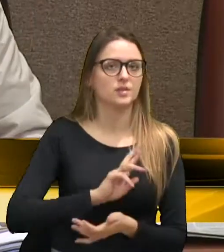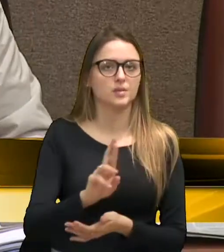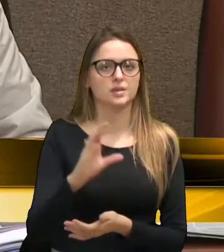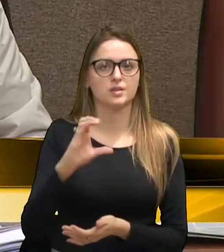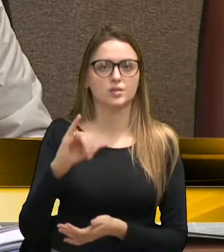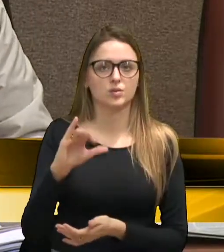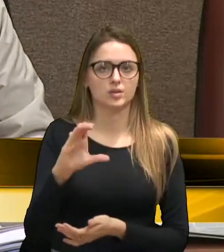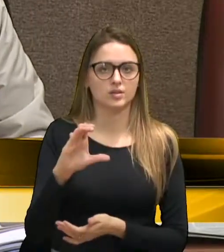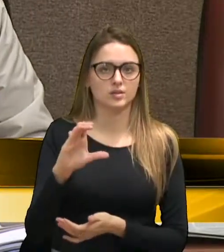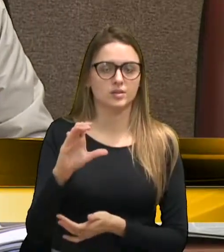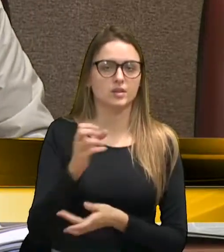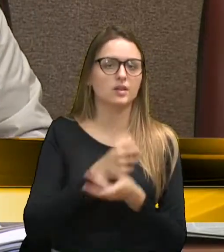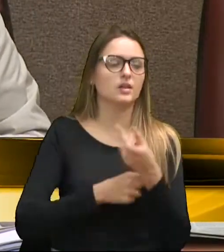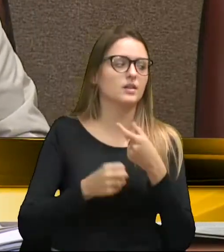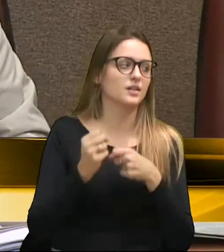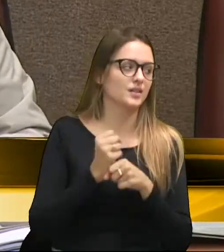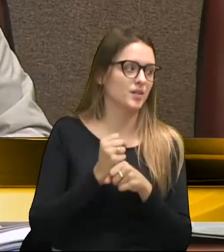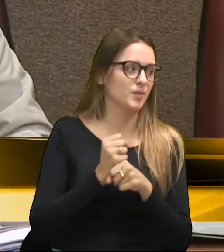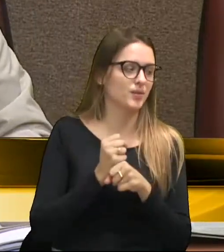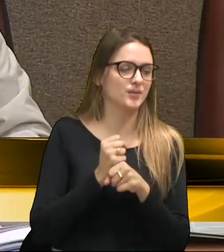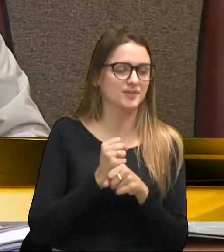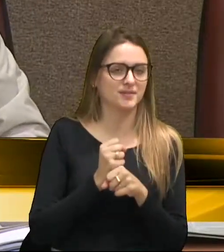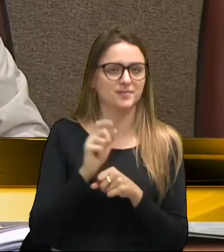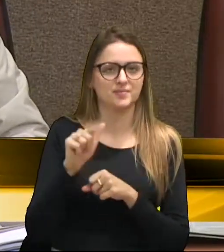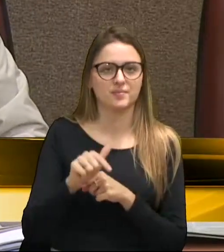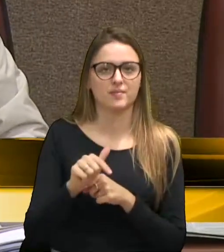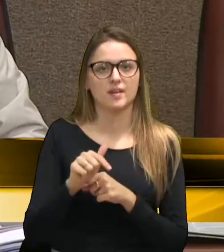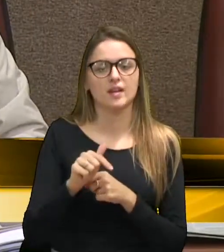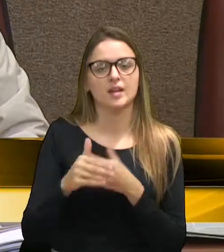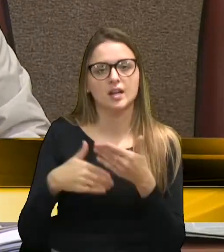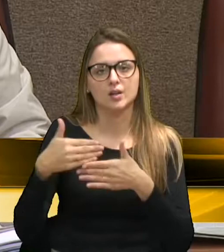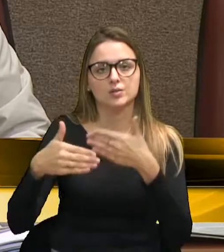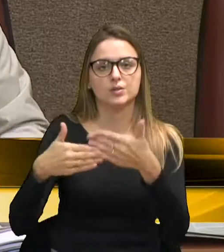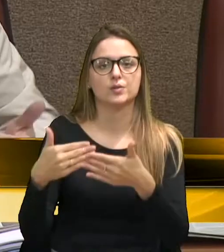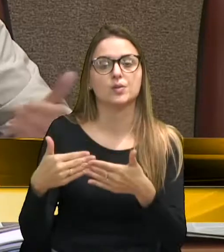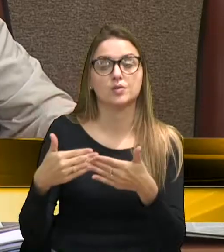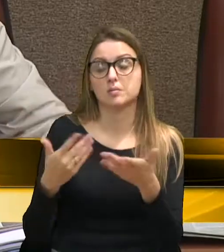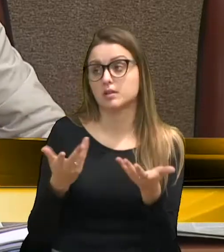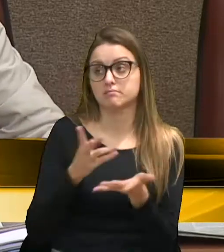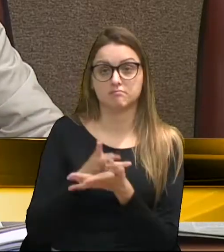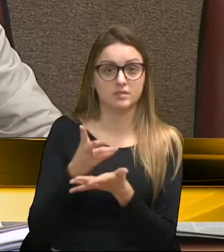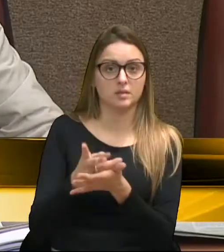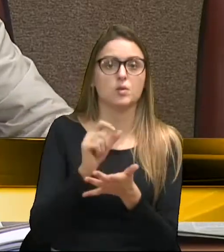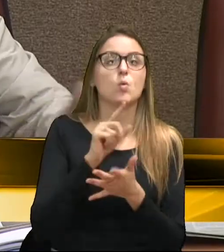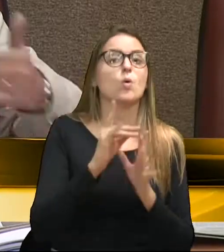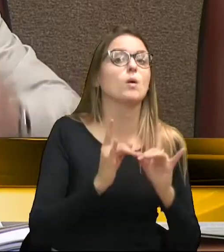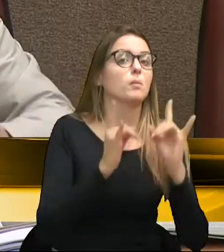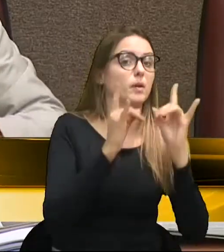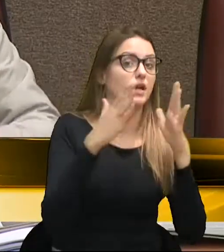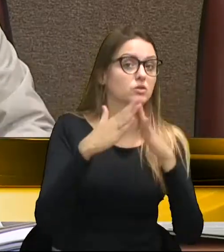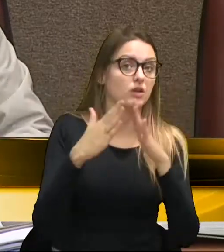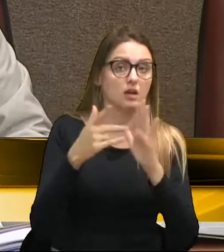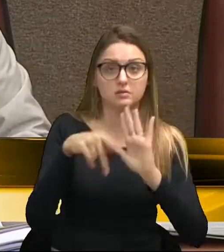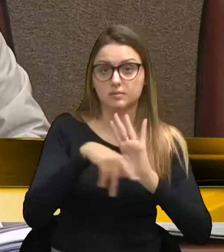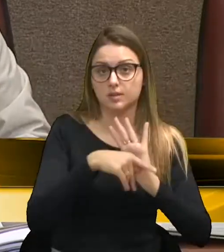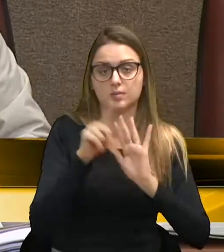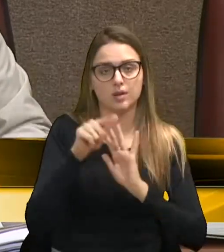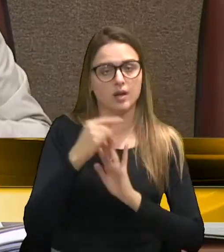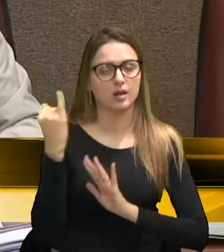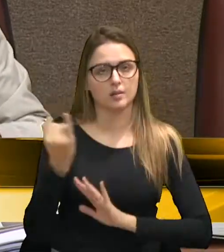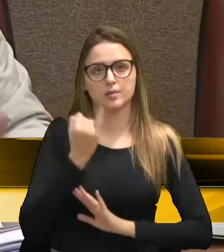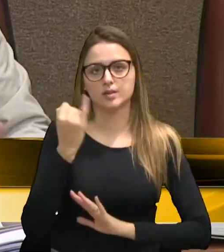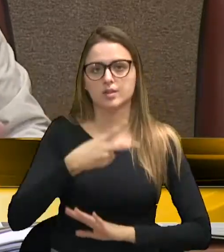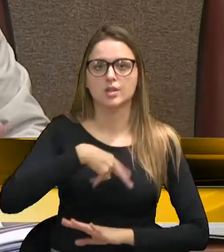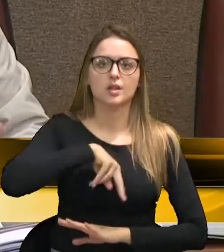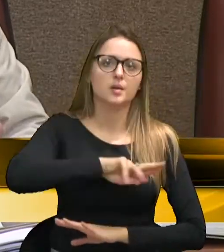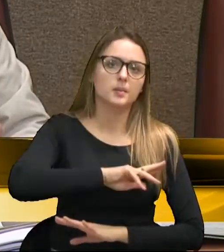tempos anteriores, essa é uma preocupação corriqueira. Afinal, quais são os prédios? E isso é de extrema importância para que a